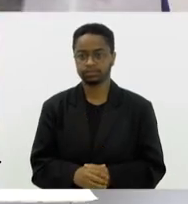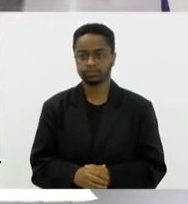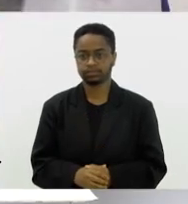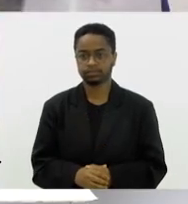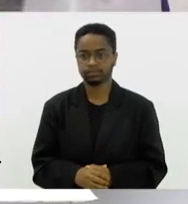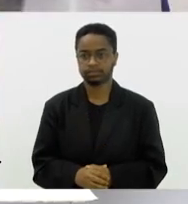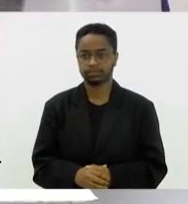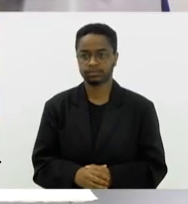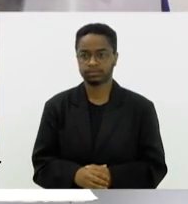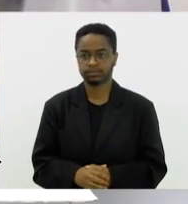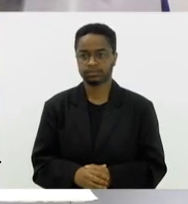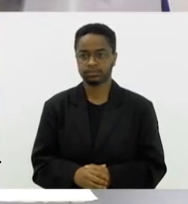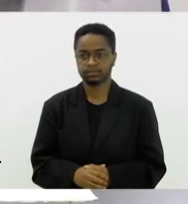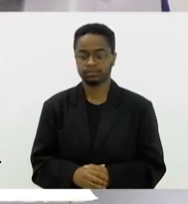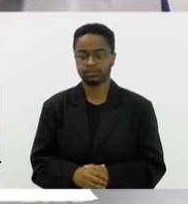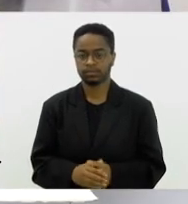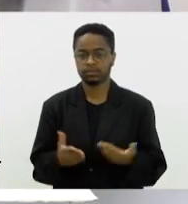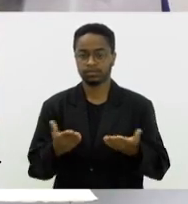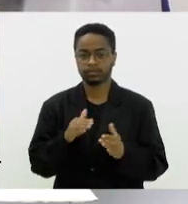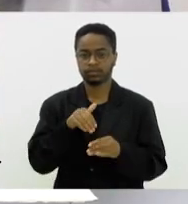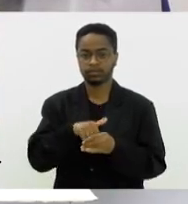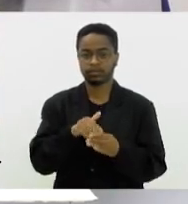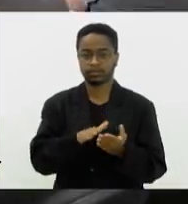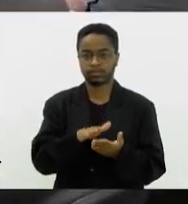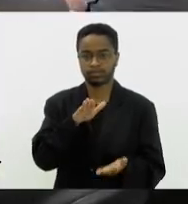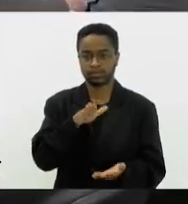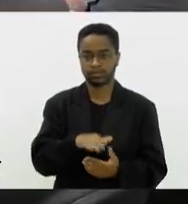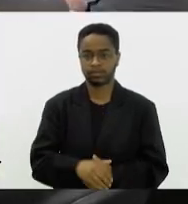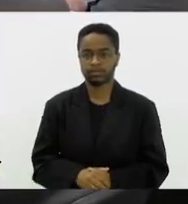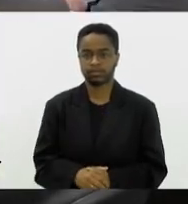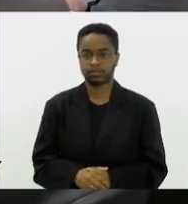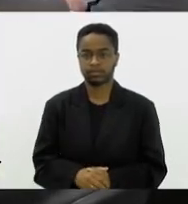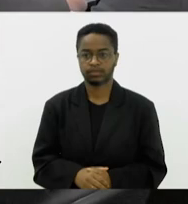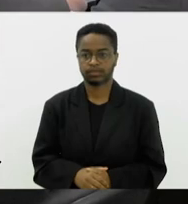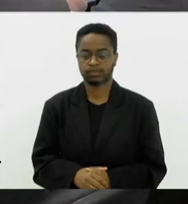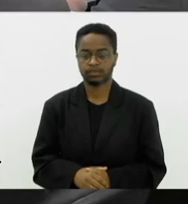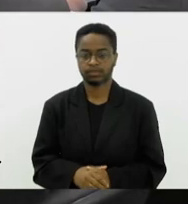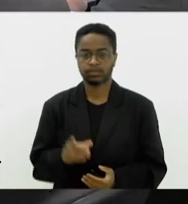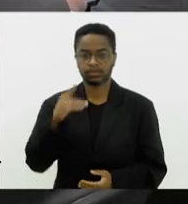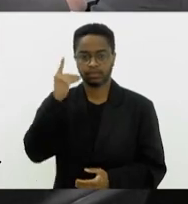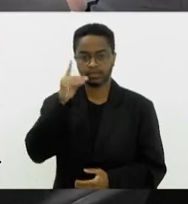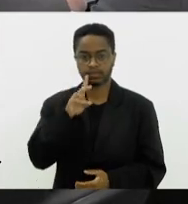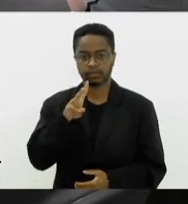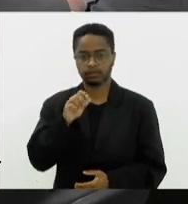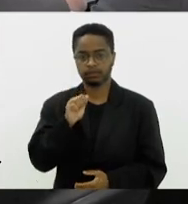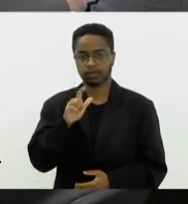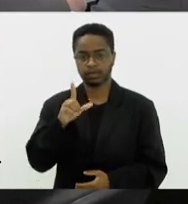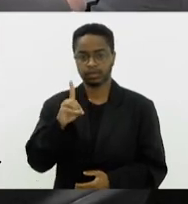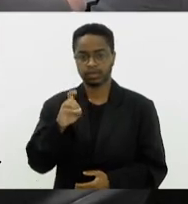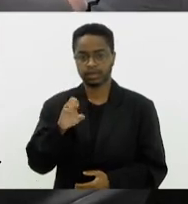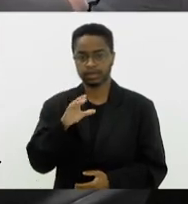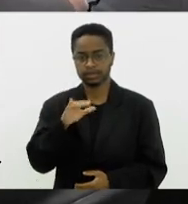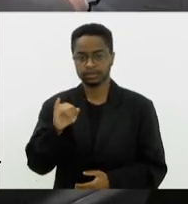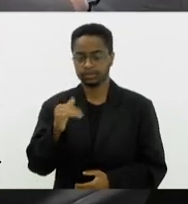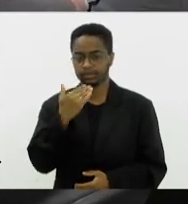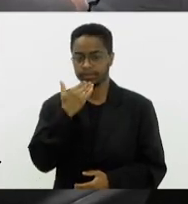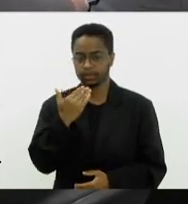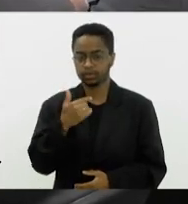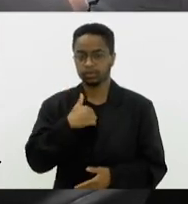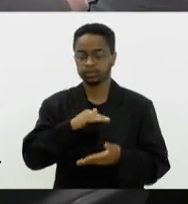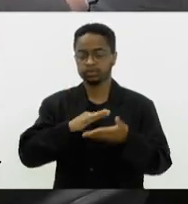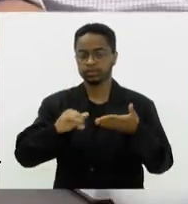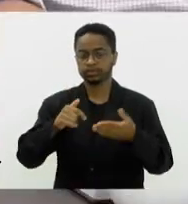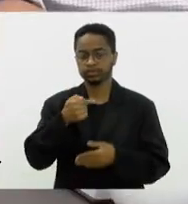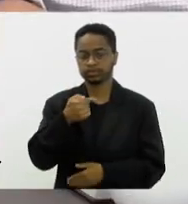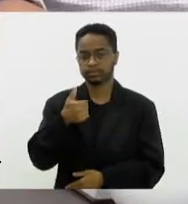bloco. Presidente. Seguiremos para a votação em bloco. Deputado Carlos Mink. O deputado Valdeci da Saúde me pediu para a retirada